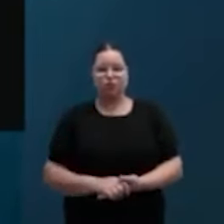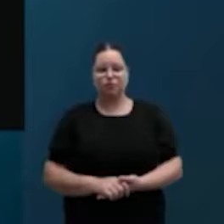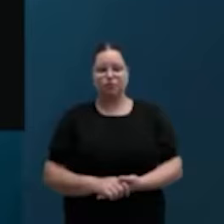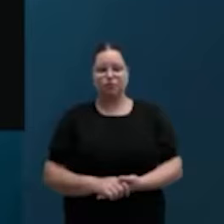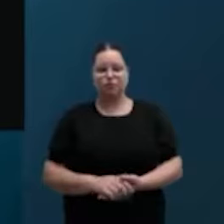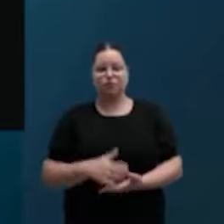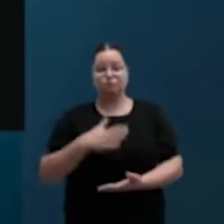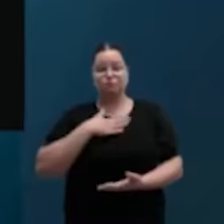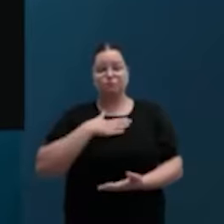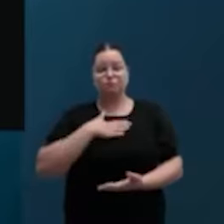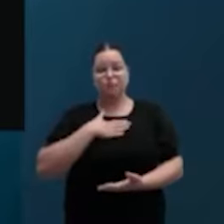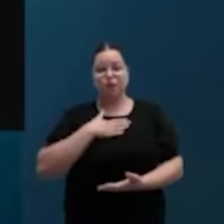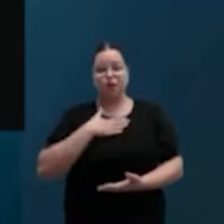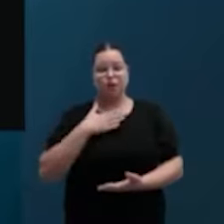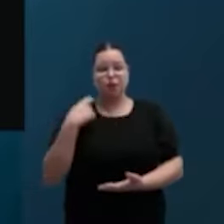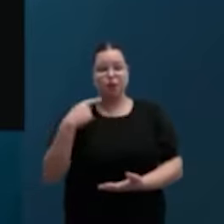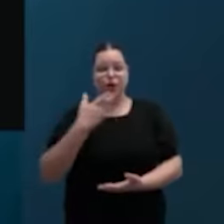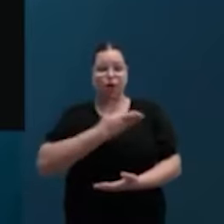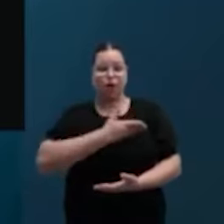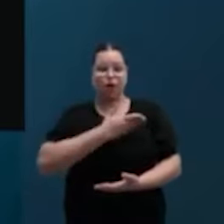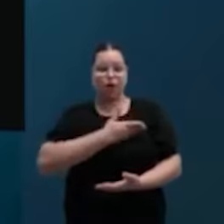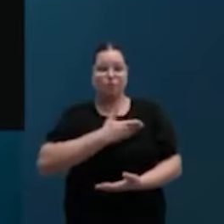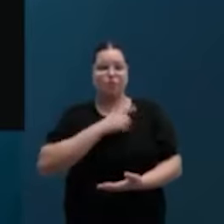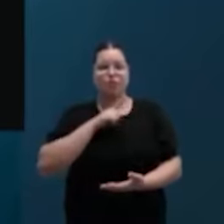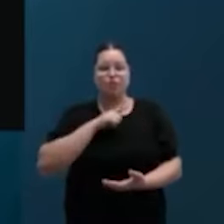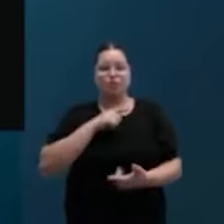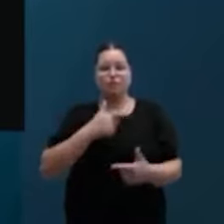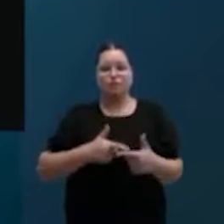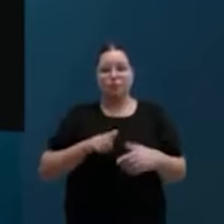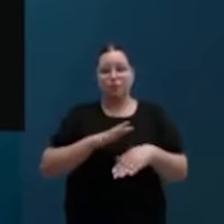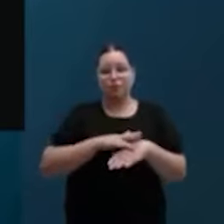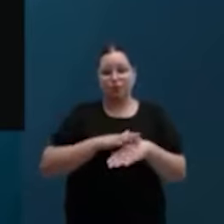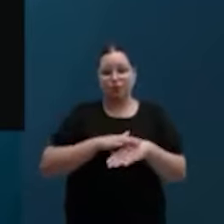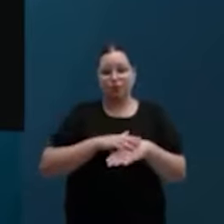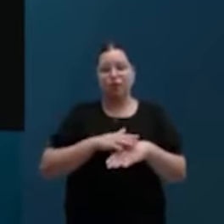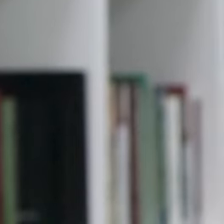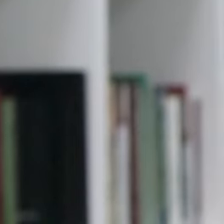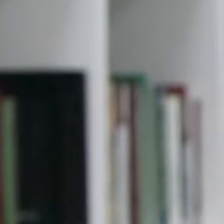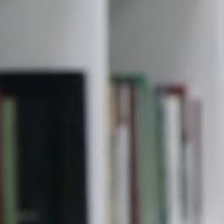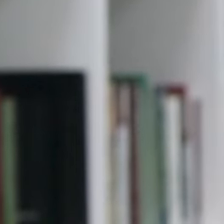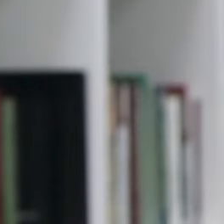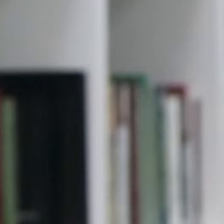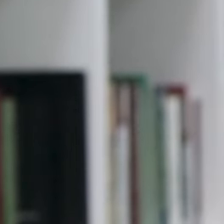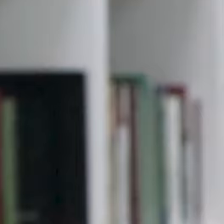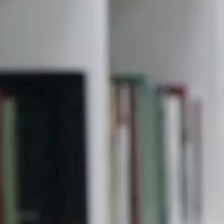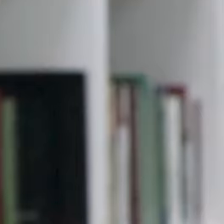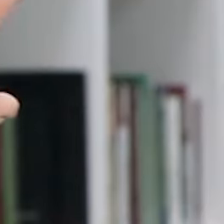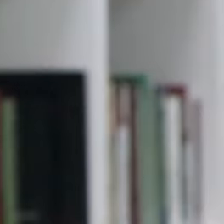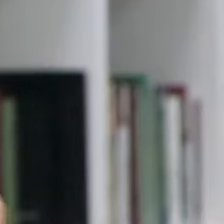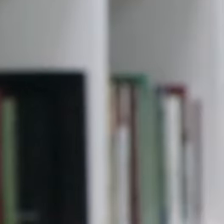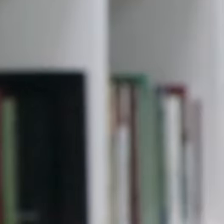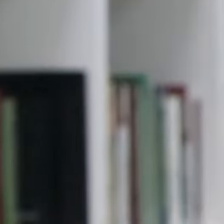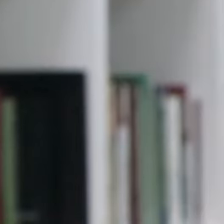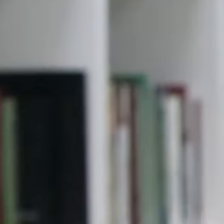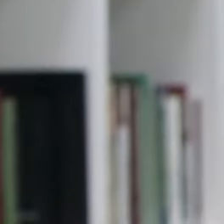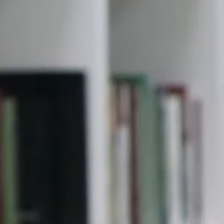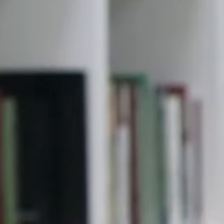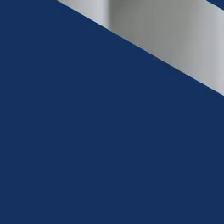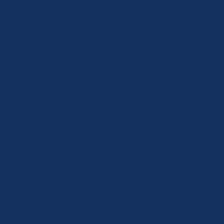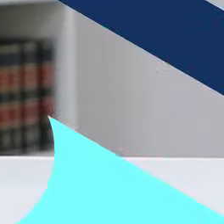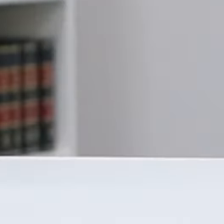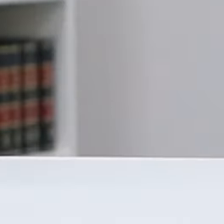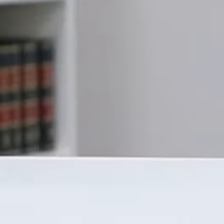iria fazer, não pôde fazer por problema de saúde, eu tinha uma audiência marcada e não tinha como fazer diferente. Para o bem ou para o mal, são coisas que a tecnologia